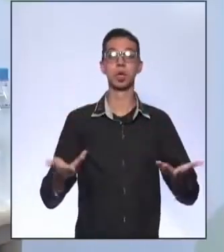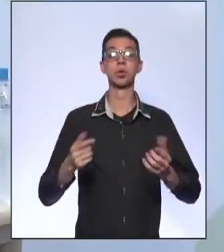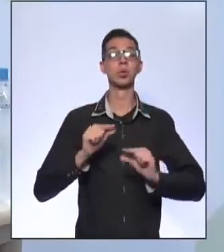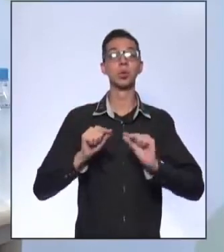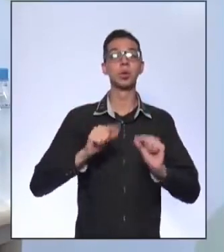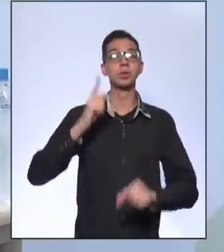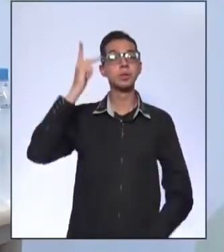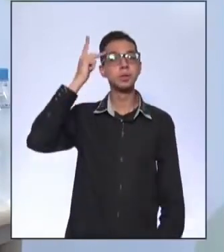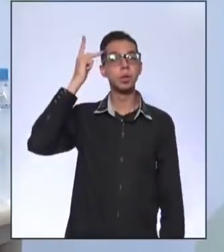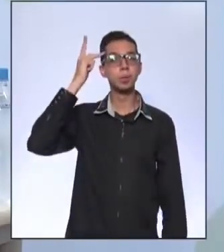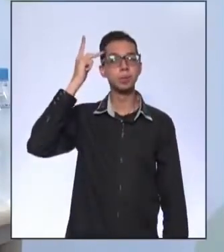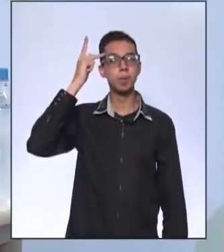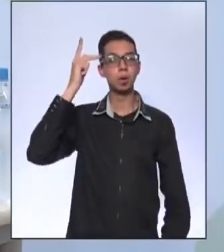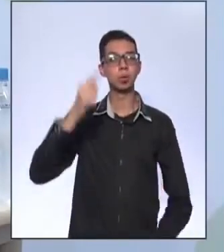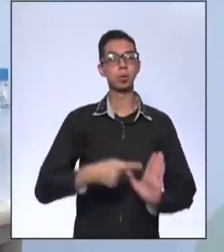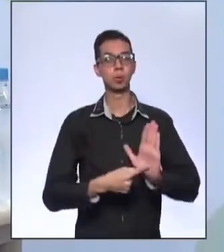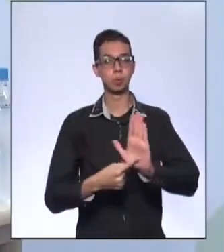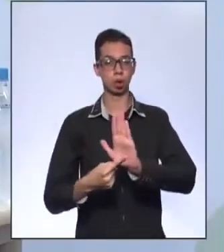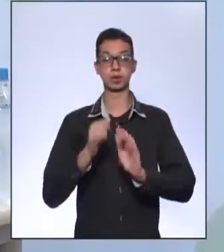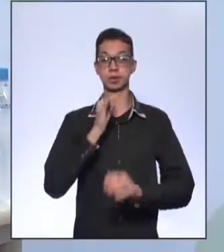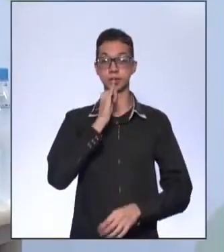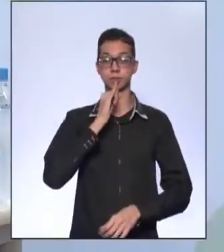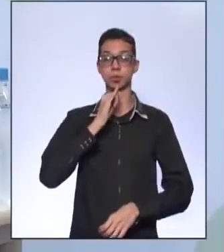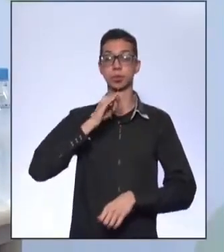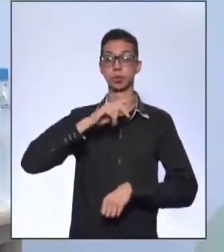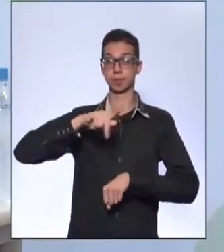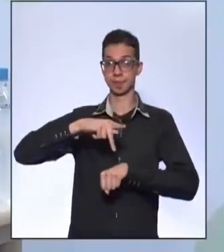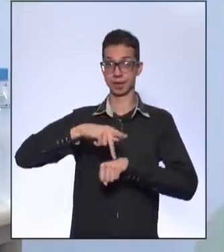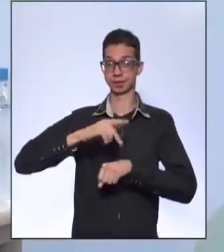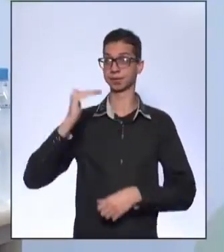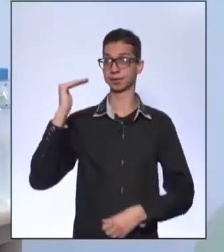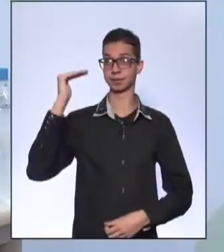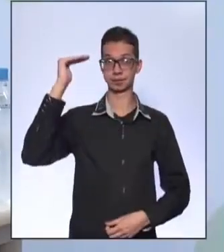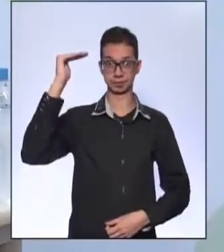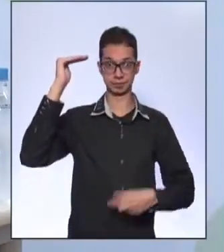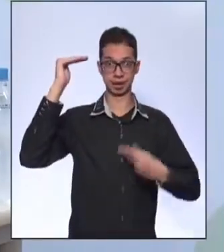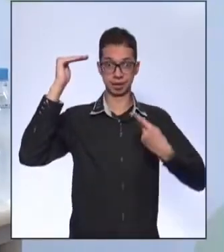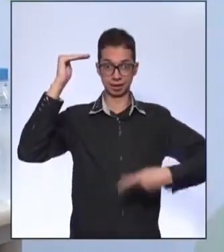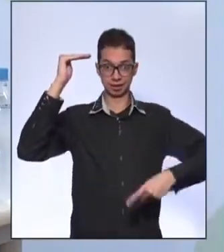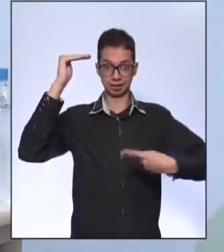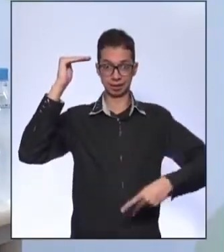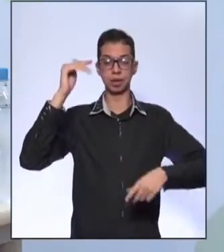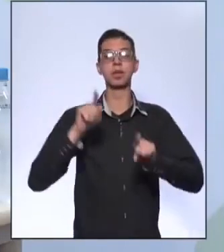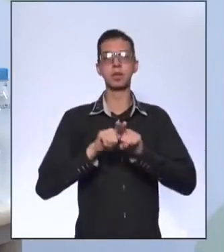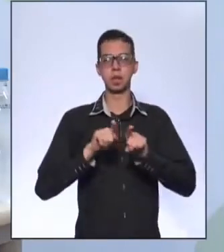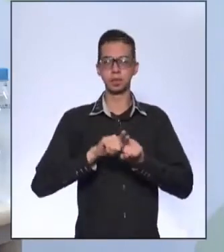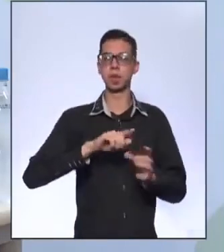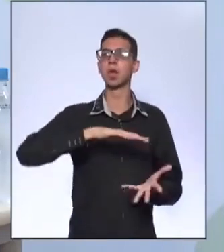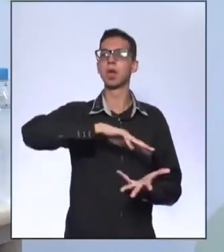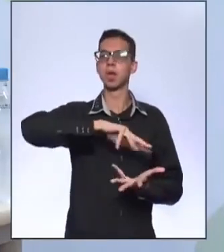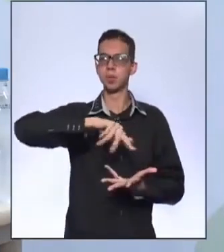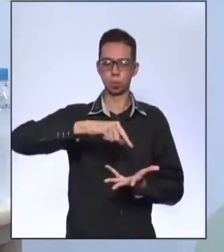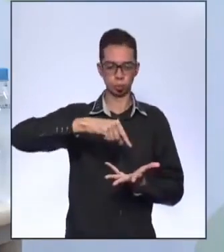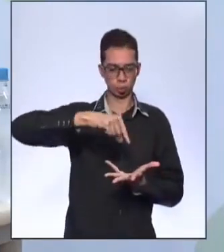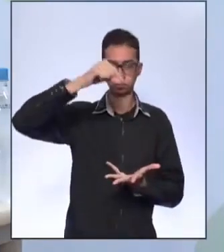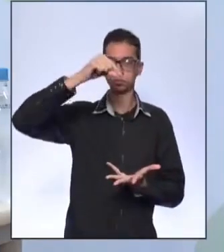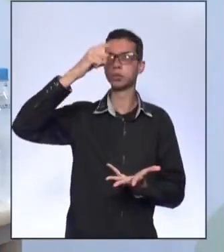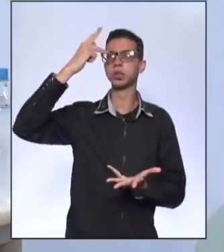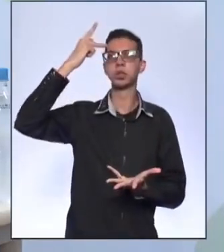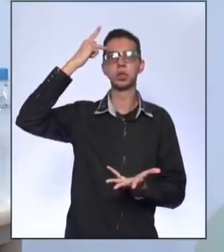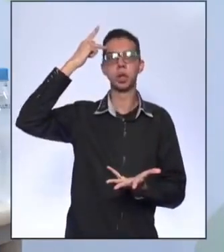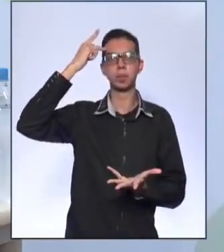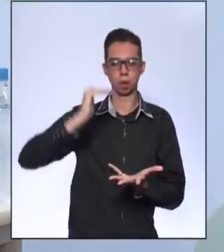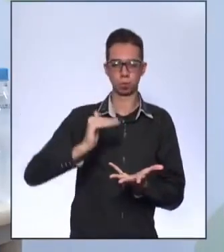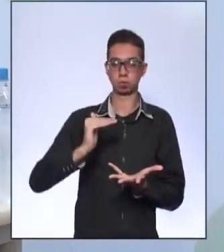mostra nível nacional e internacional também E aí então ela está destacada como um grama